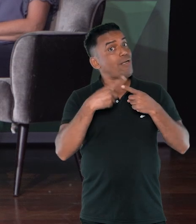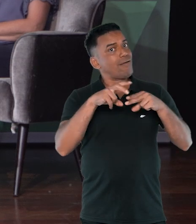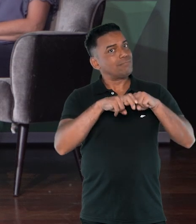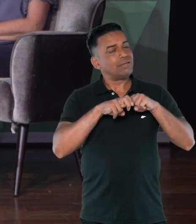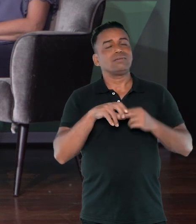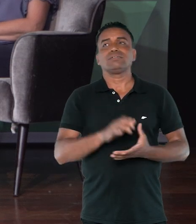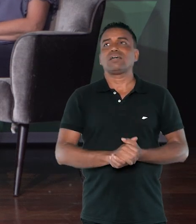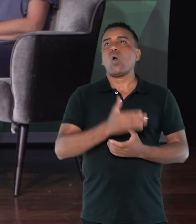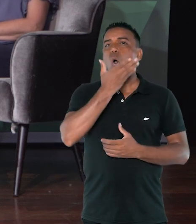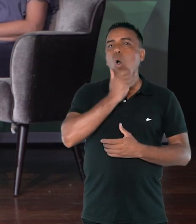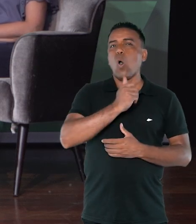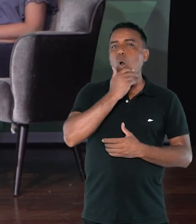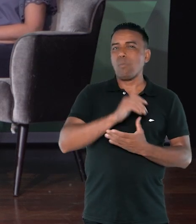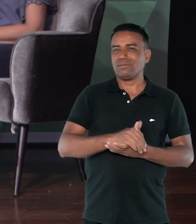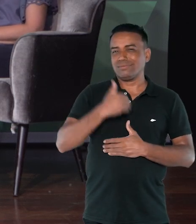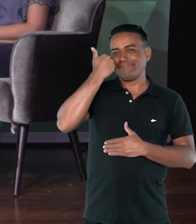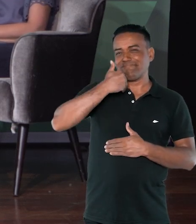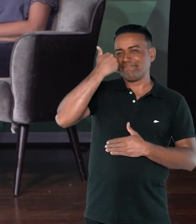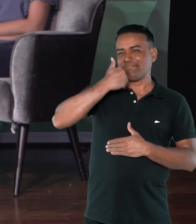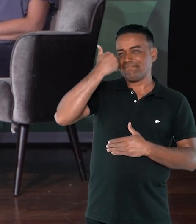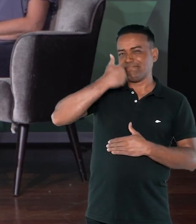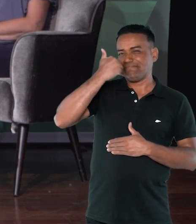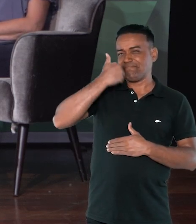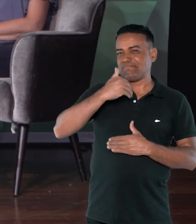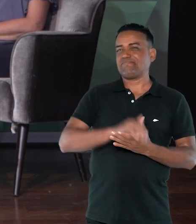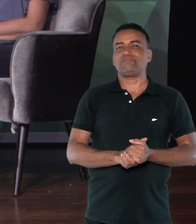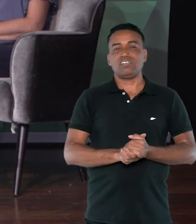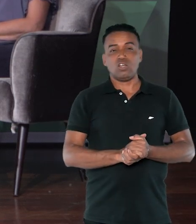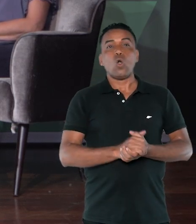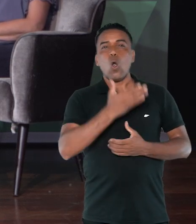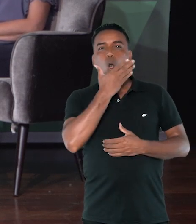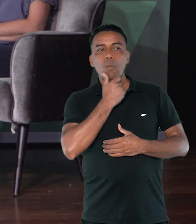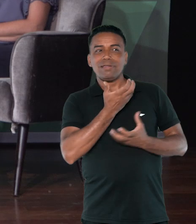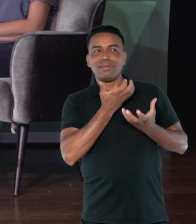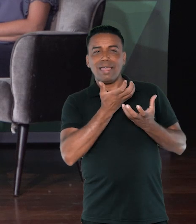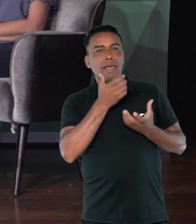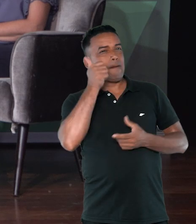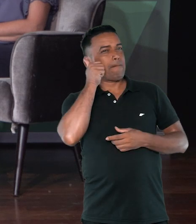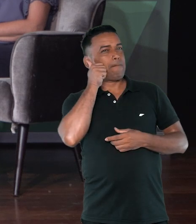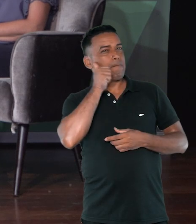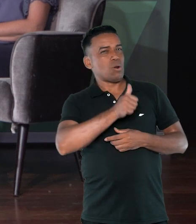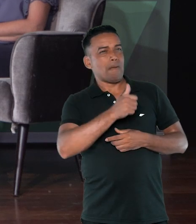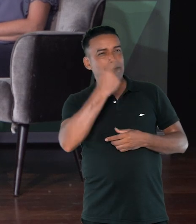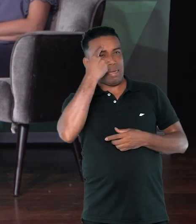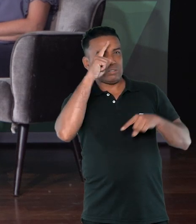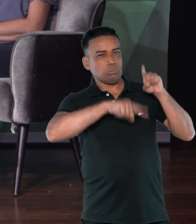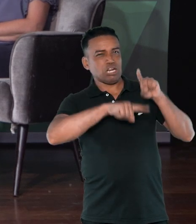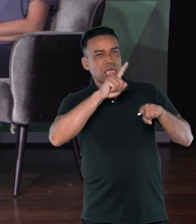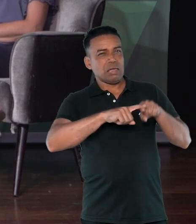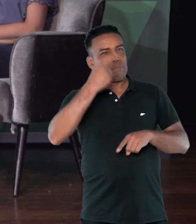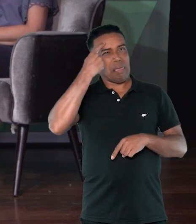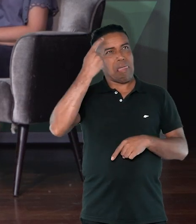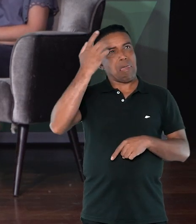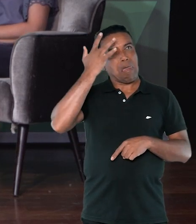preocupação, né? Que não tem sentimento, né? E eu adoro atender os homens, são poucos,